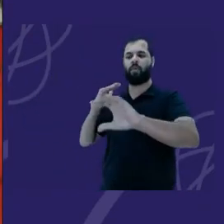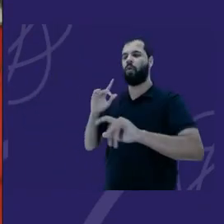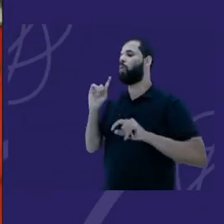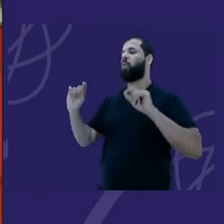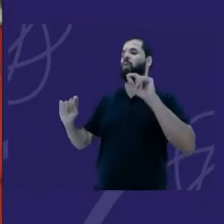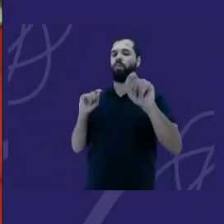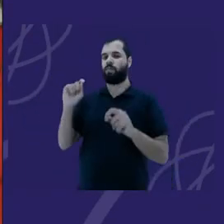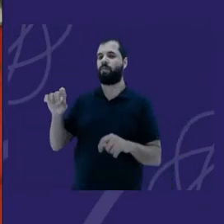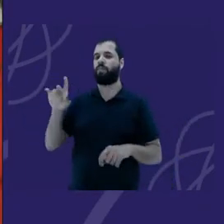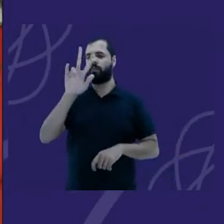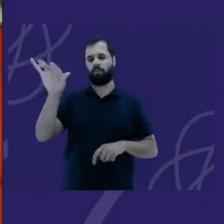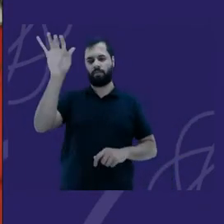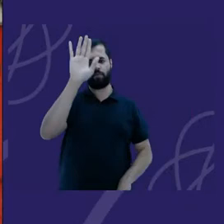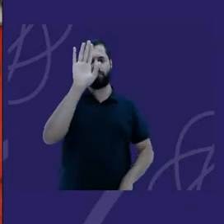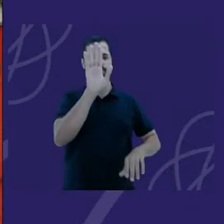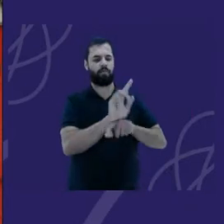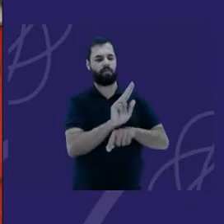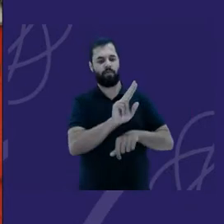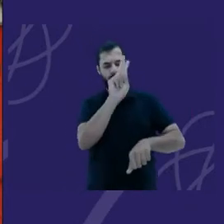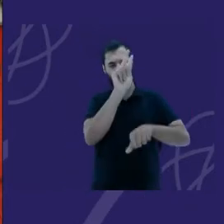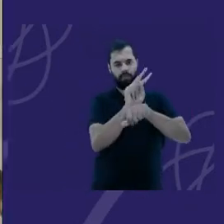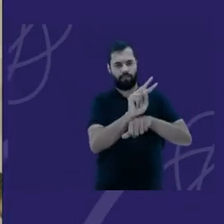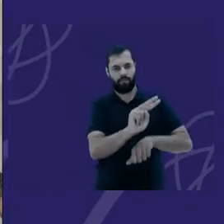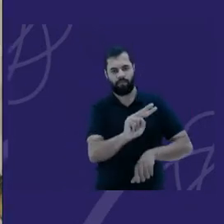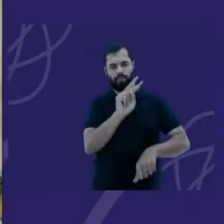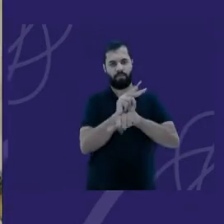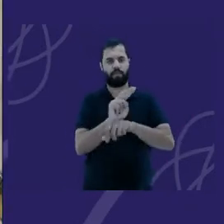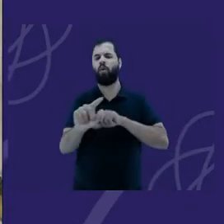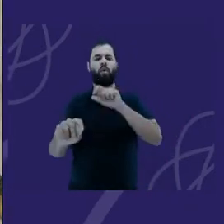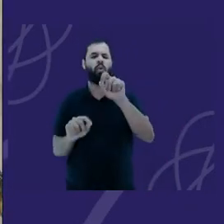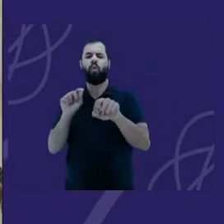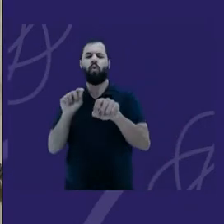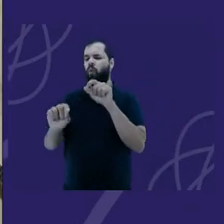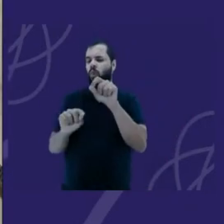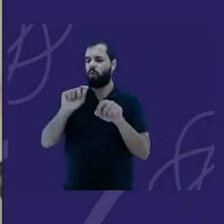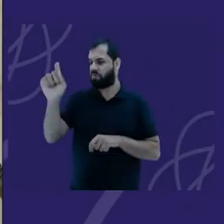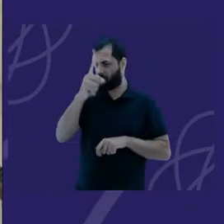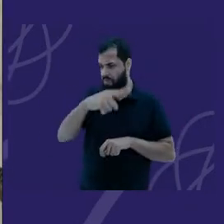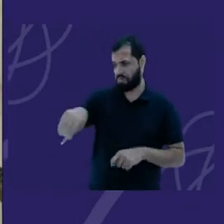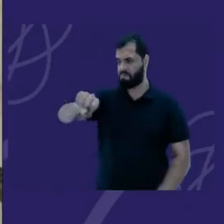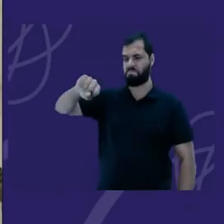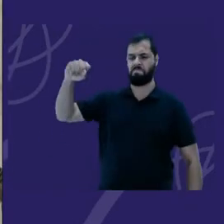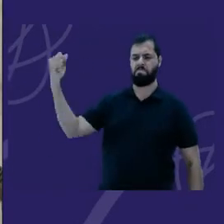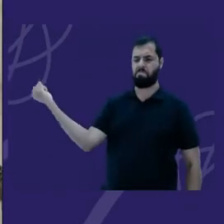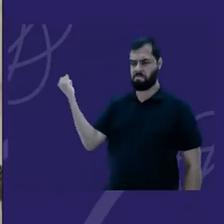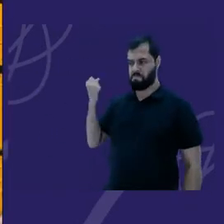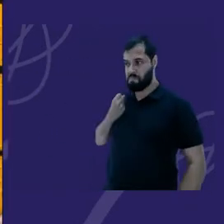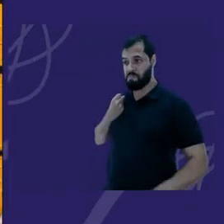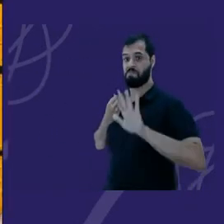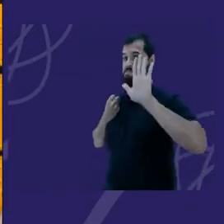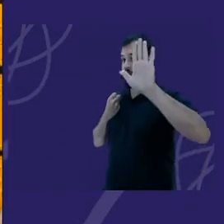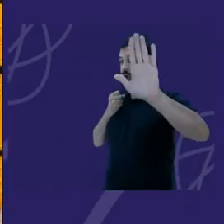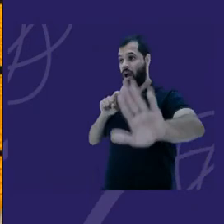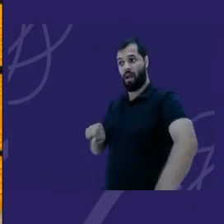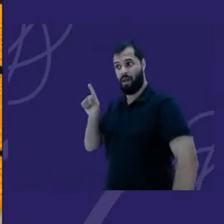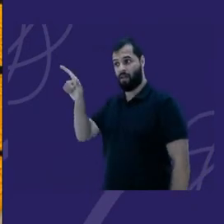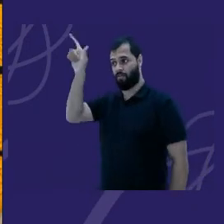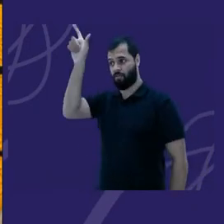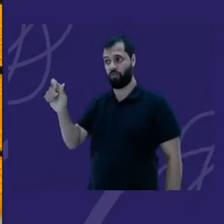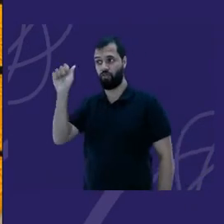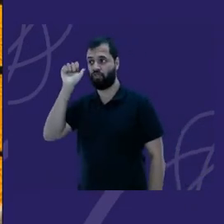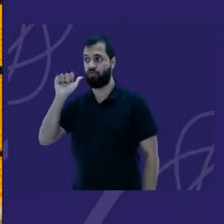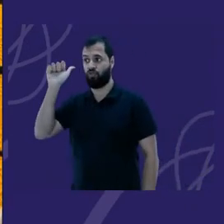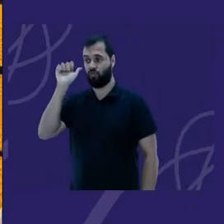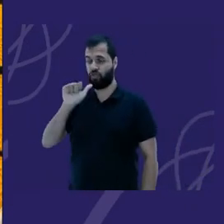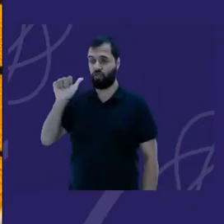cuidar. Se proliferar, você pega e pode me matar. Minha tia avó Jurema